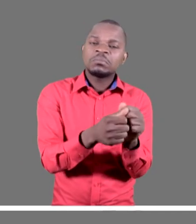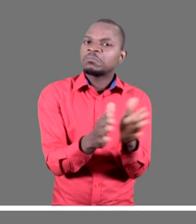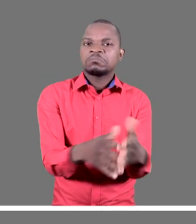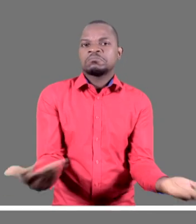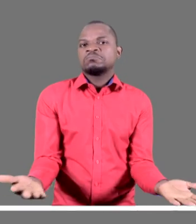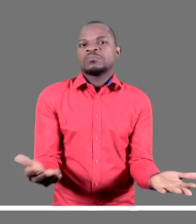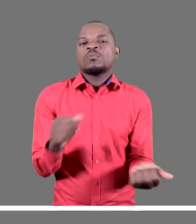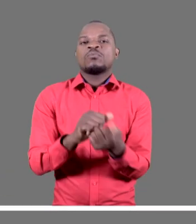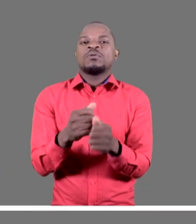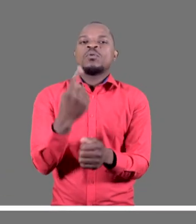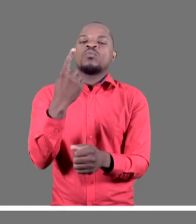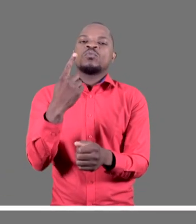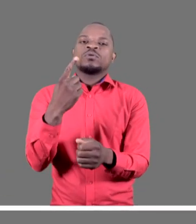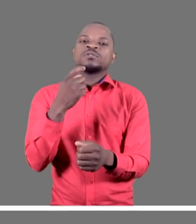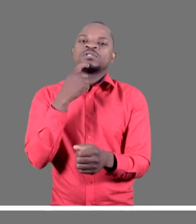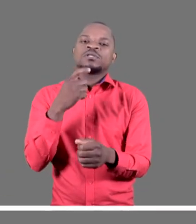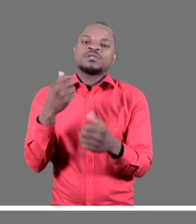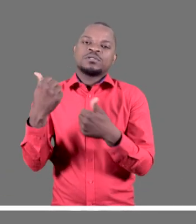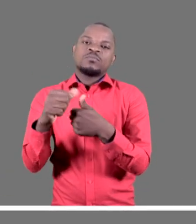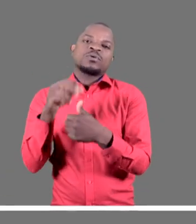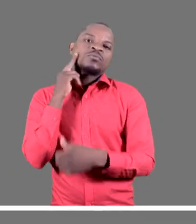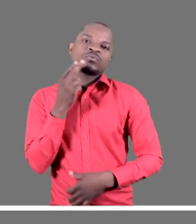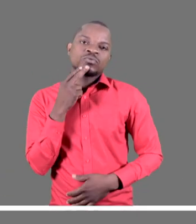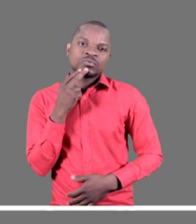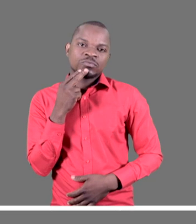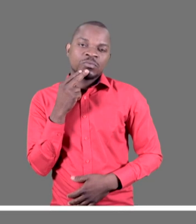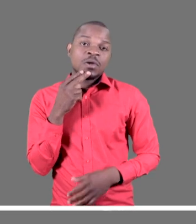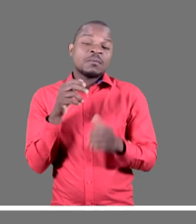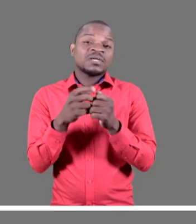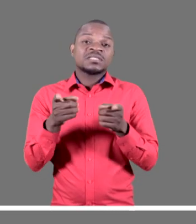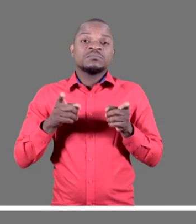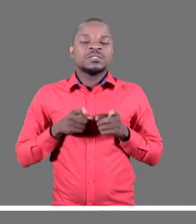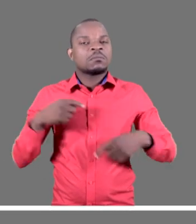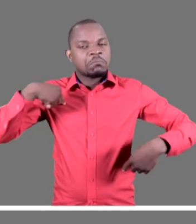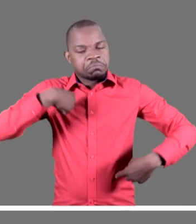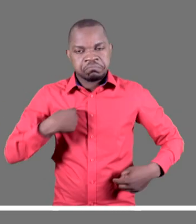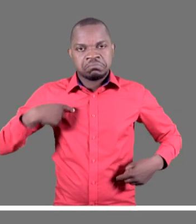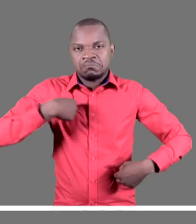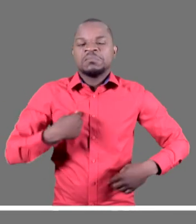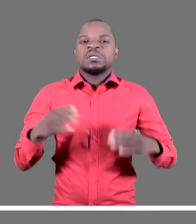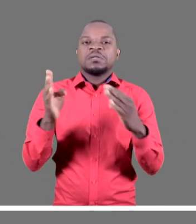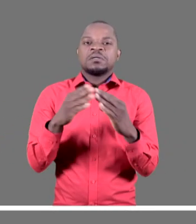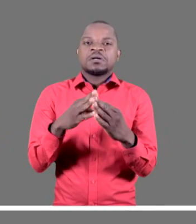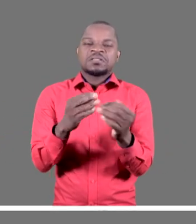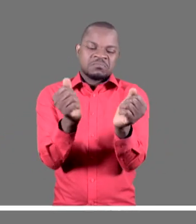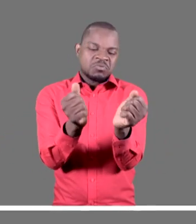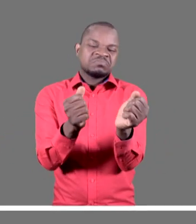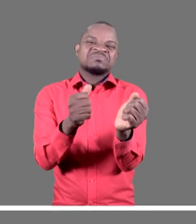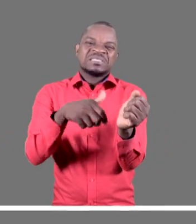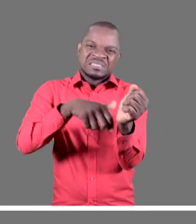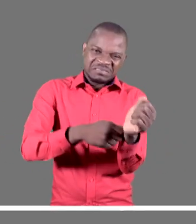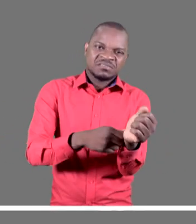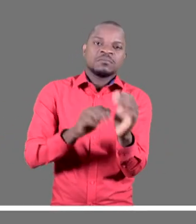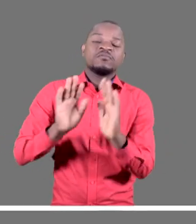que não fala. E ela foi acorrentada pela família, em casa, para não ver este homem e não sair à rua. E é uma